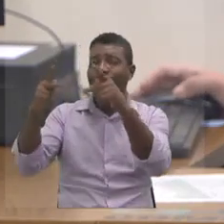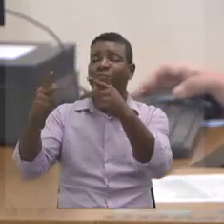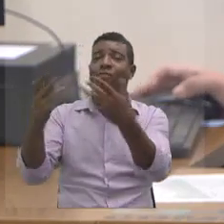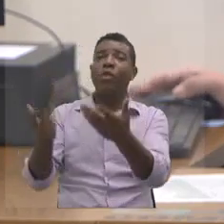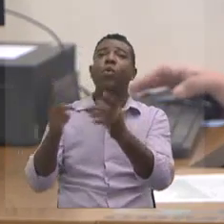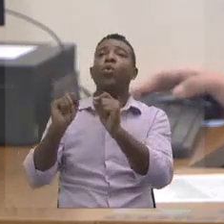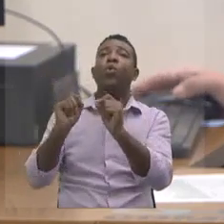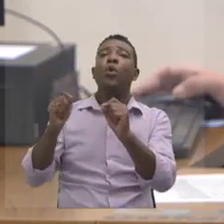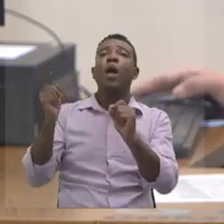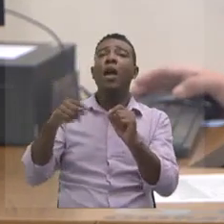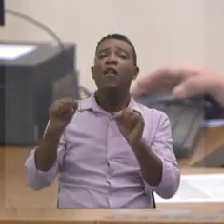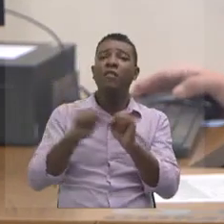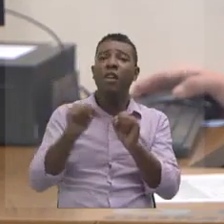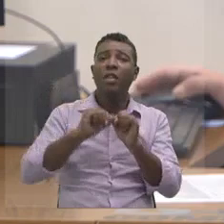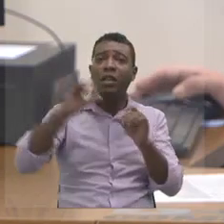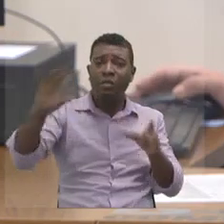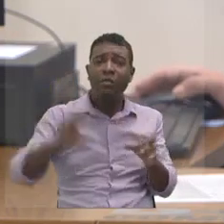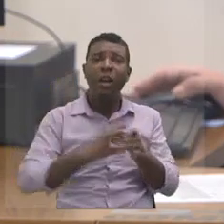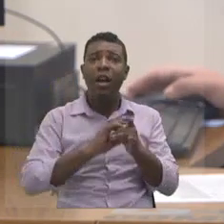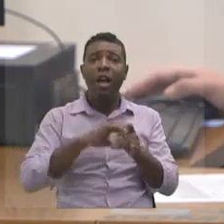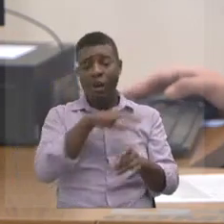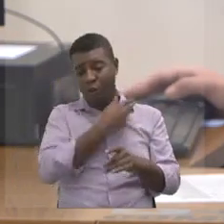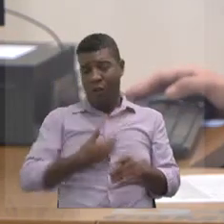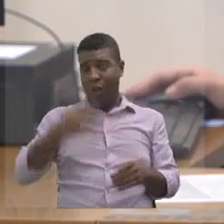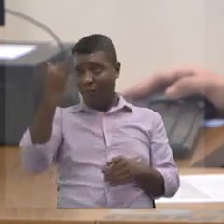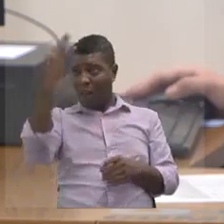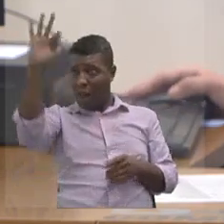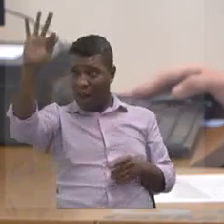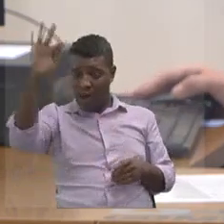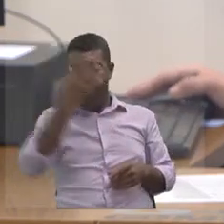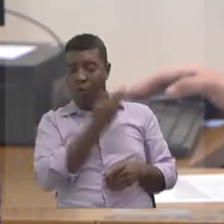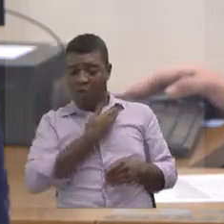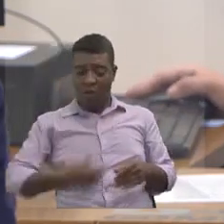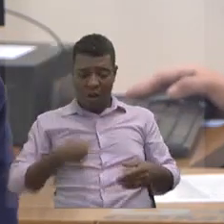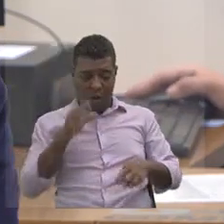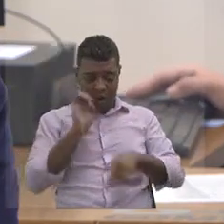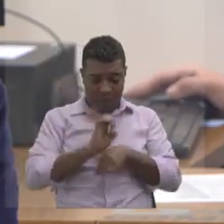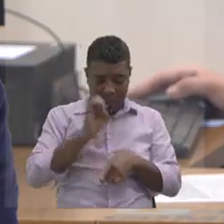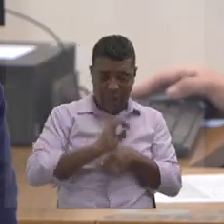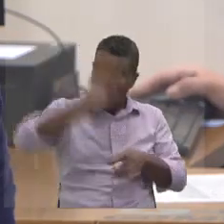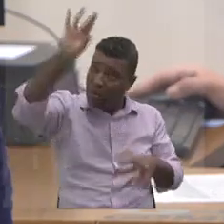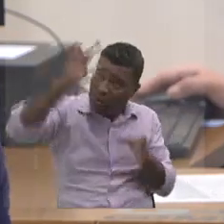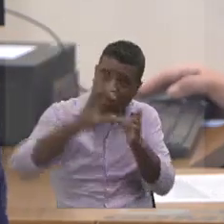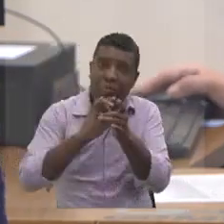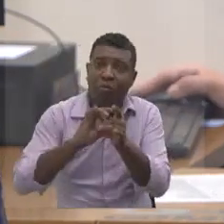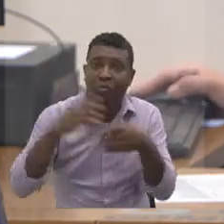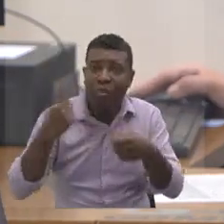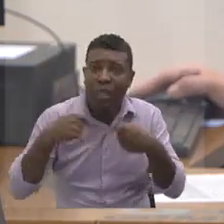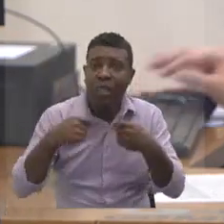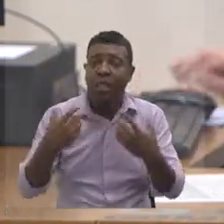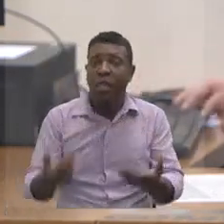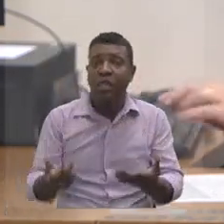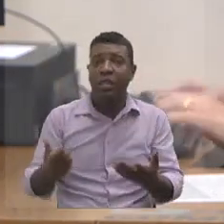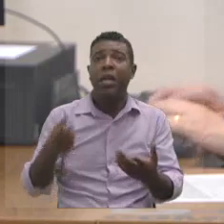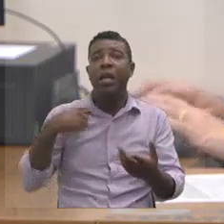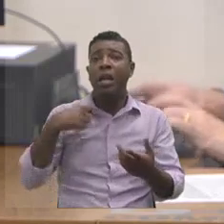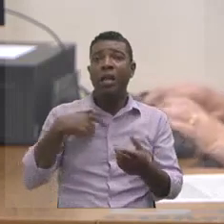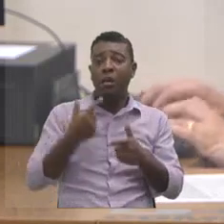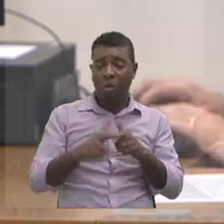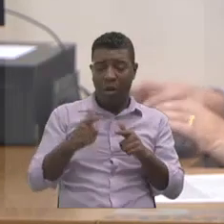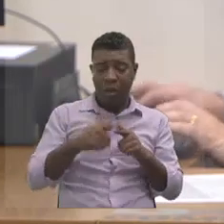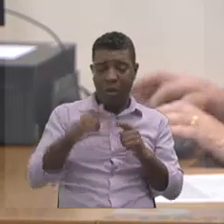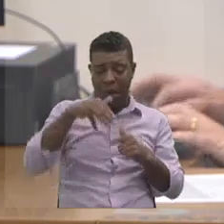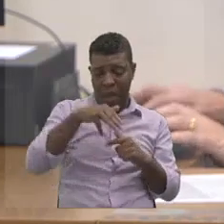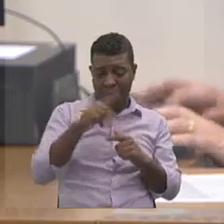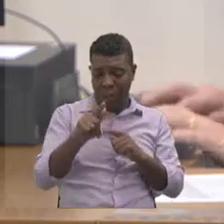fazer essa interação do governo federal com o governo do estado eu acho que temos problemas nas MG mas temos